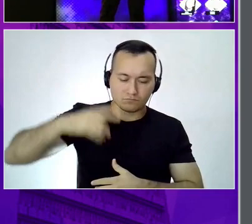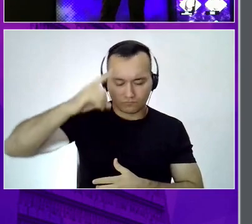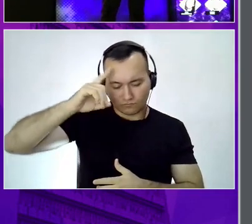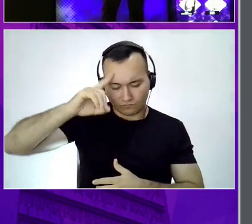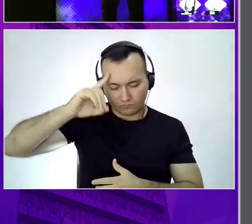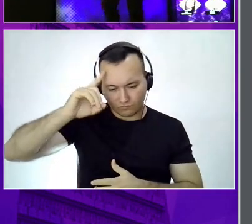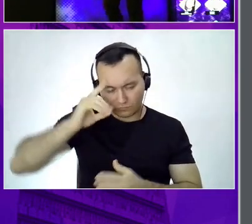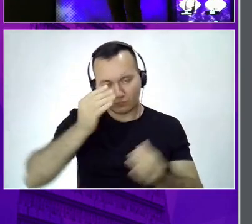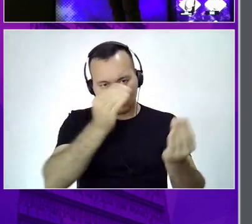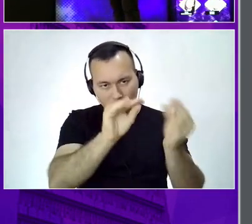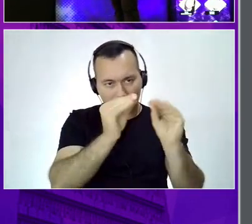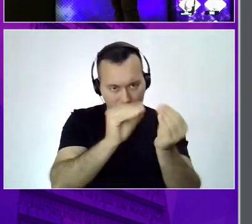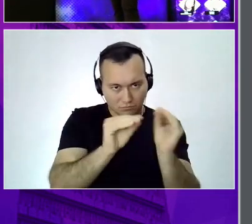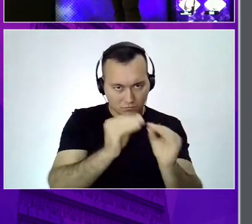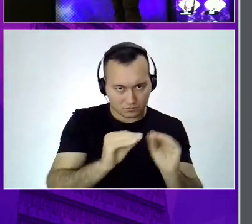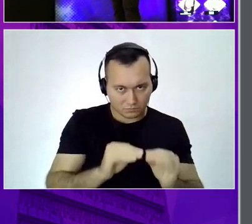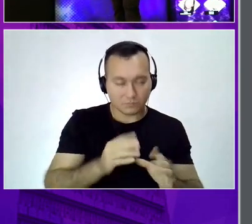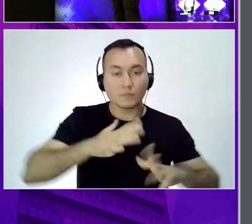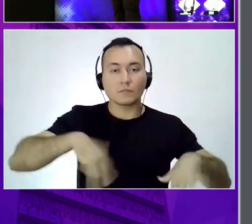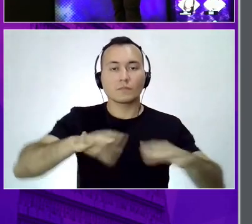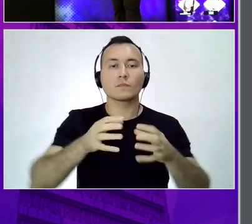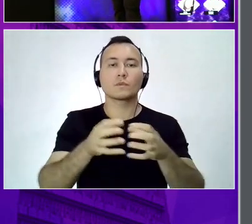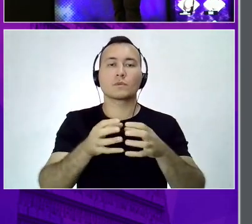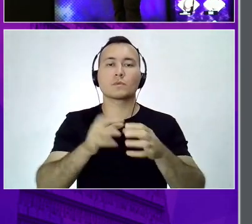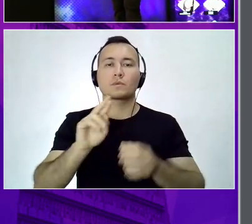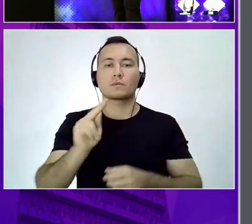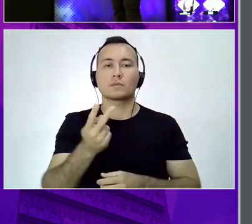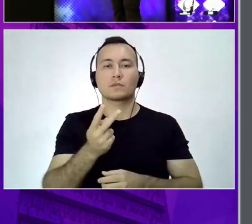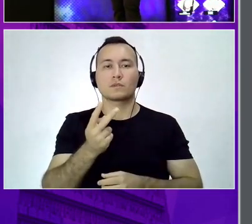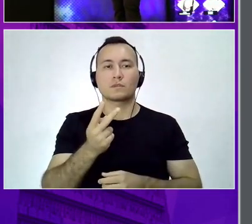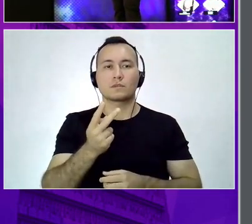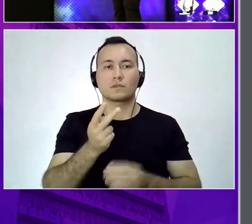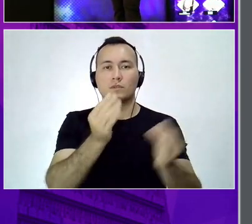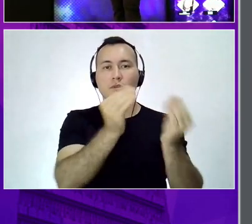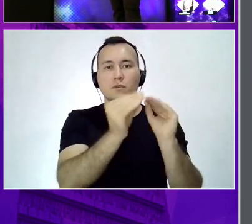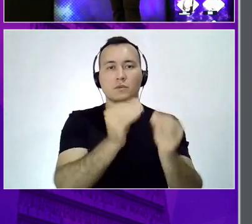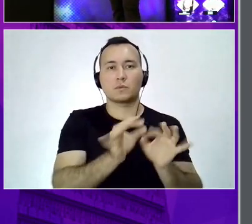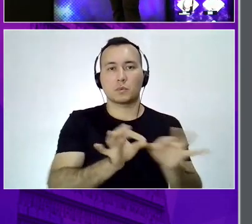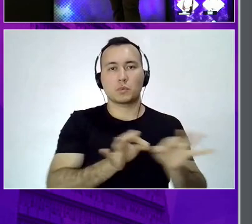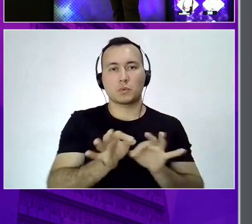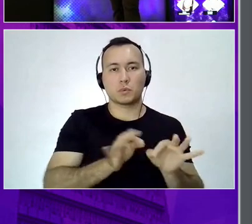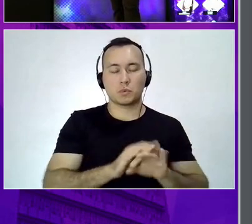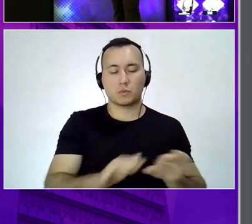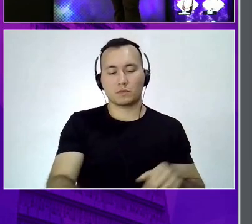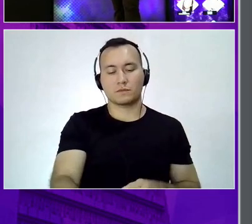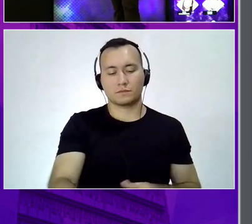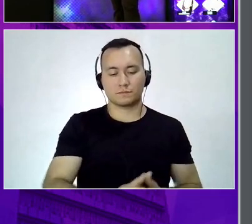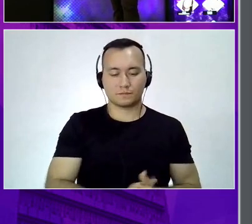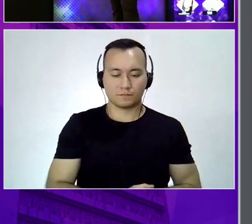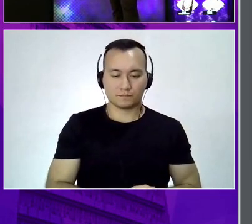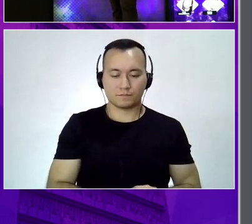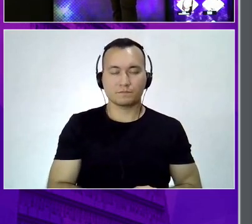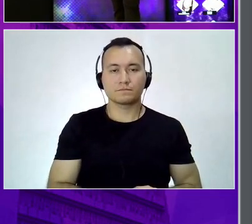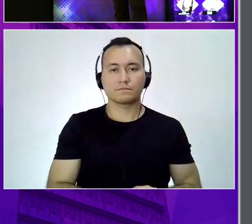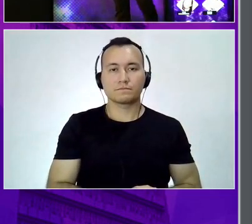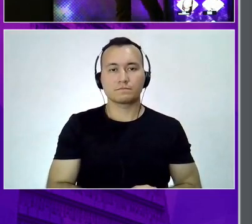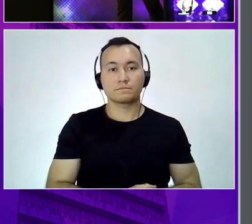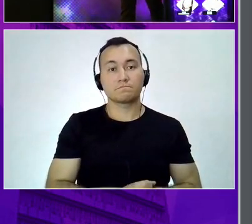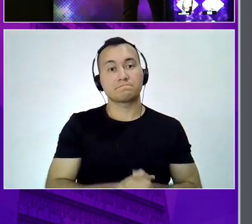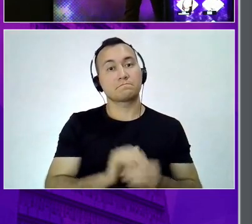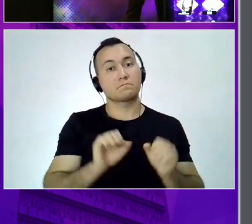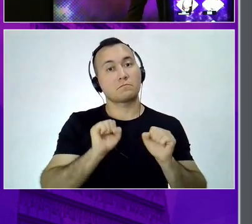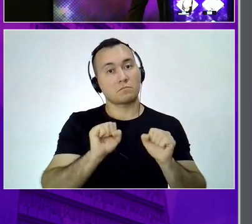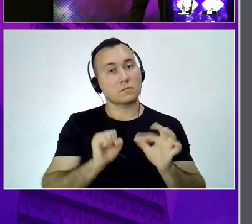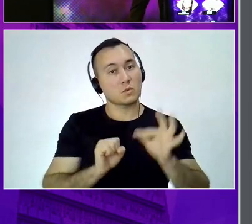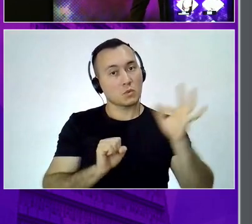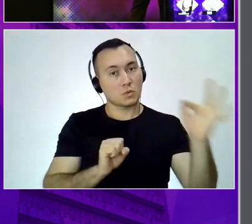de RH, etc. A gente ainda não viu o uso de imagem, Generative AI de imagem, mas pode ser que no futuro a gente